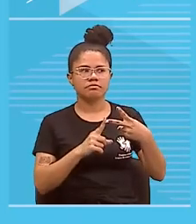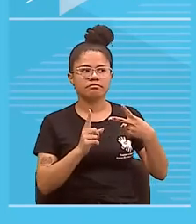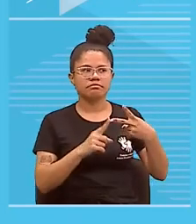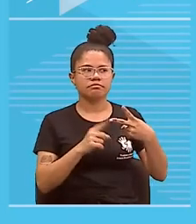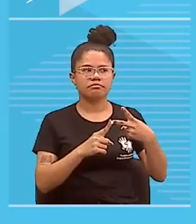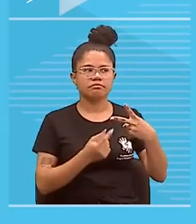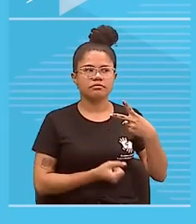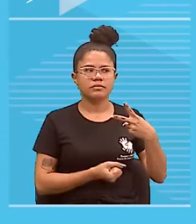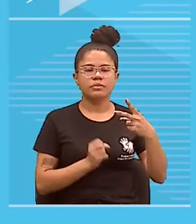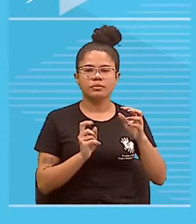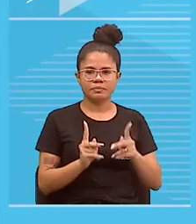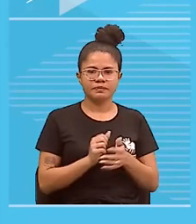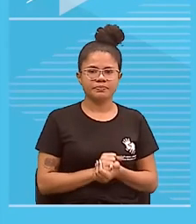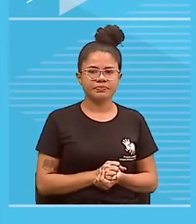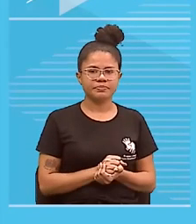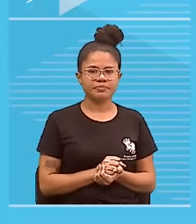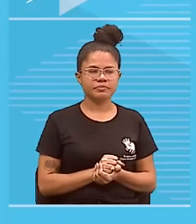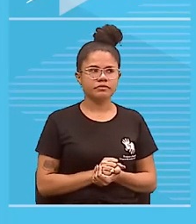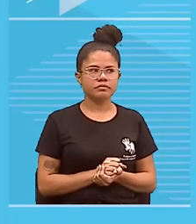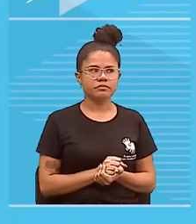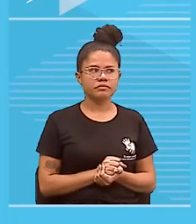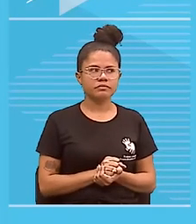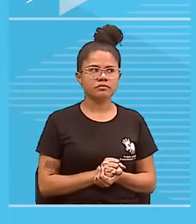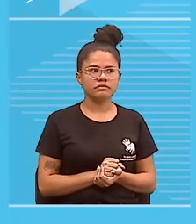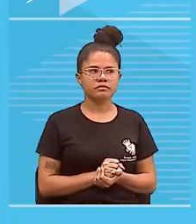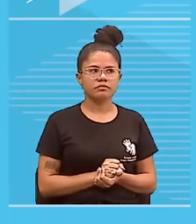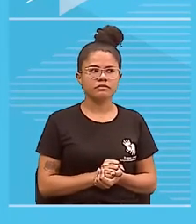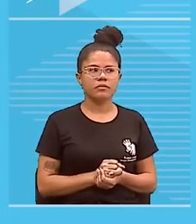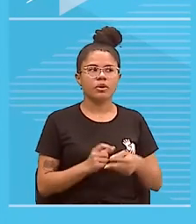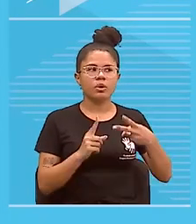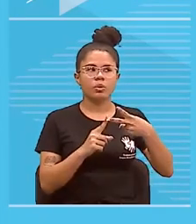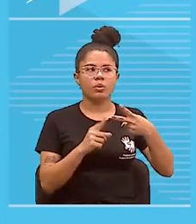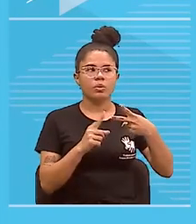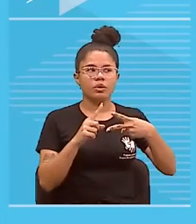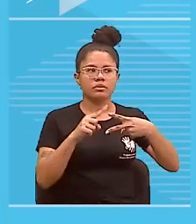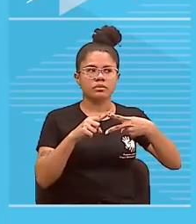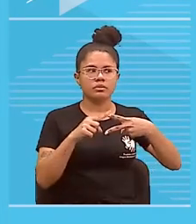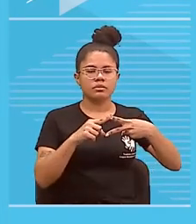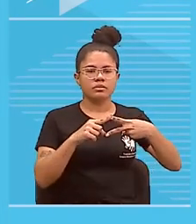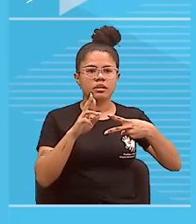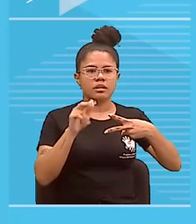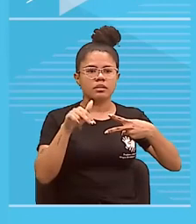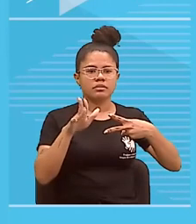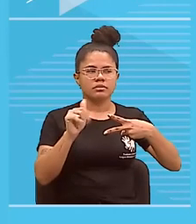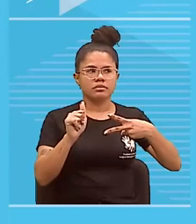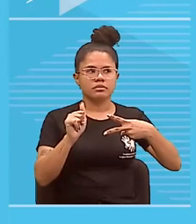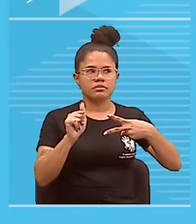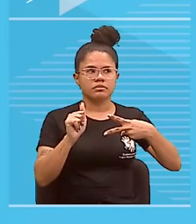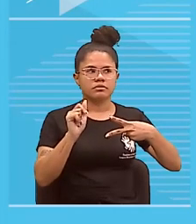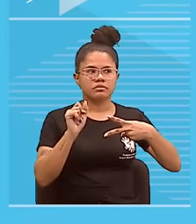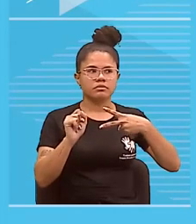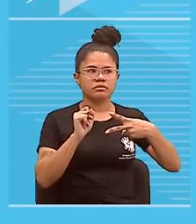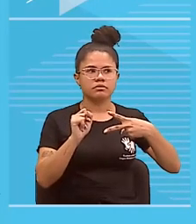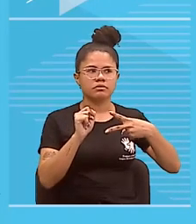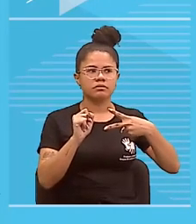desoxirribose Tá bom então nos no RN a tem a d-ribose que vai